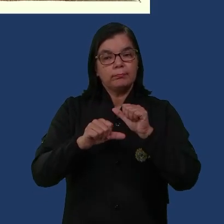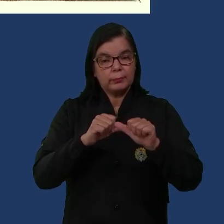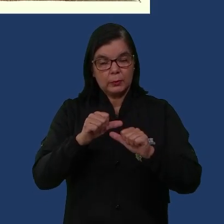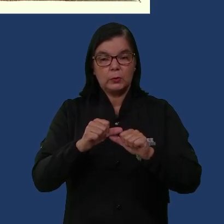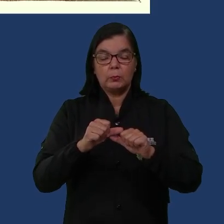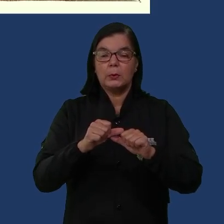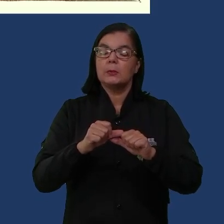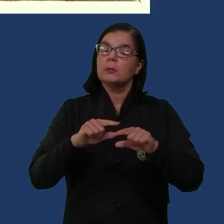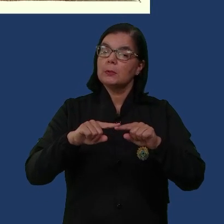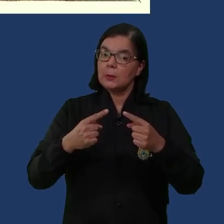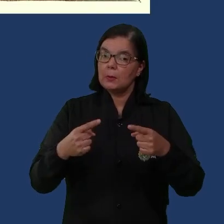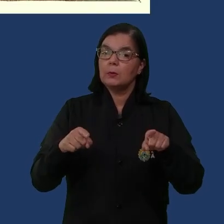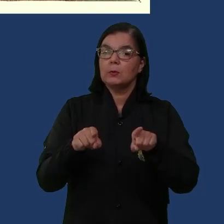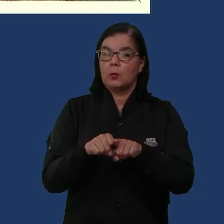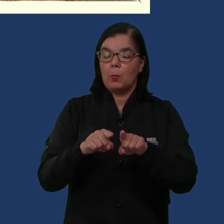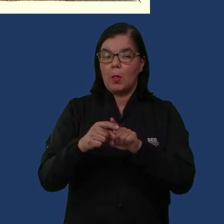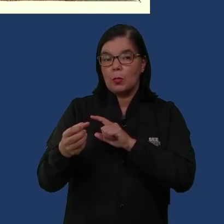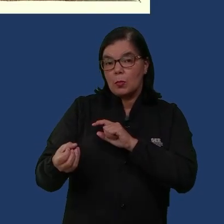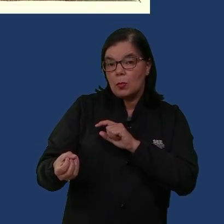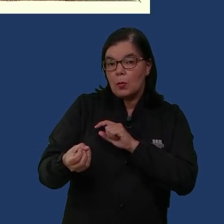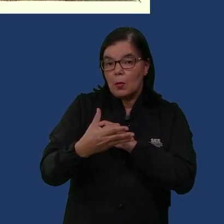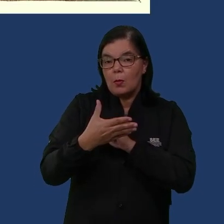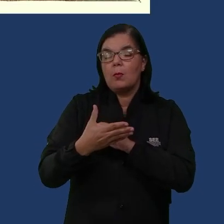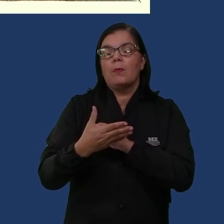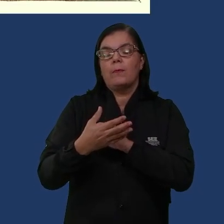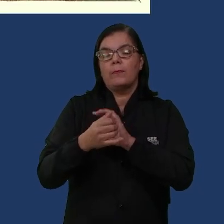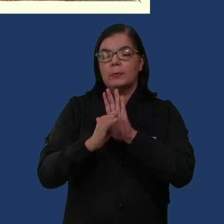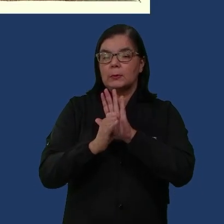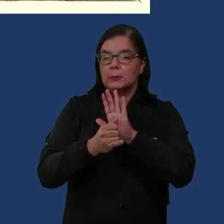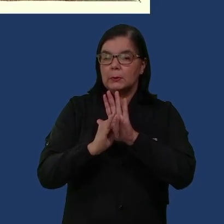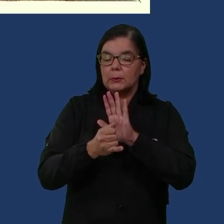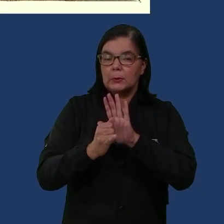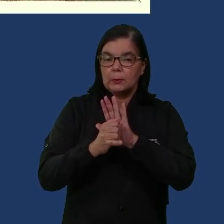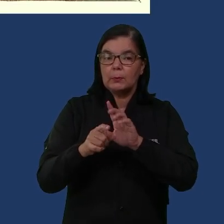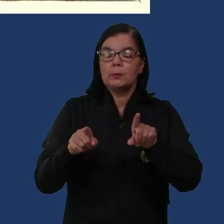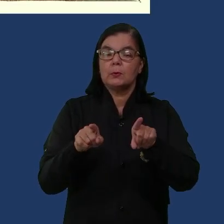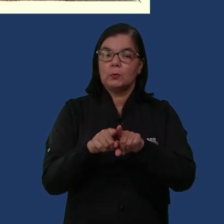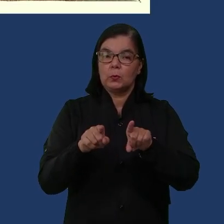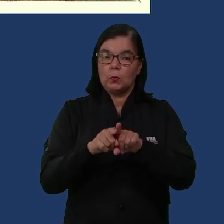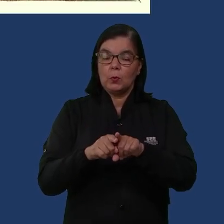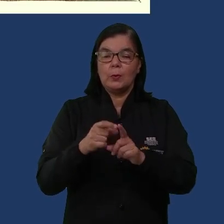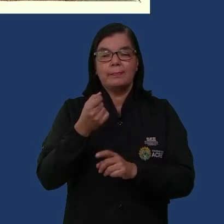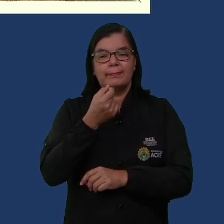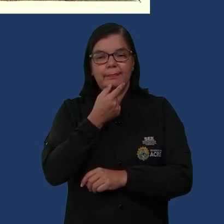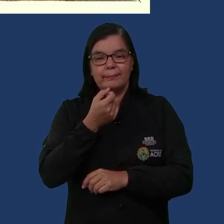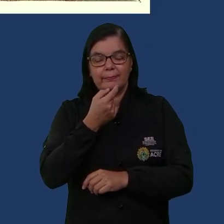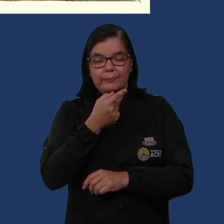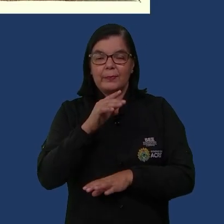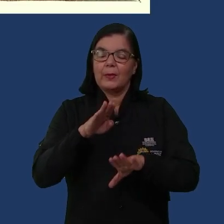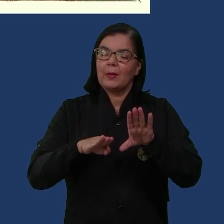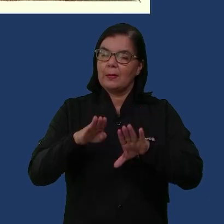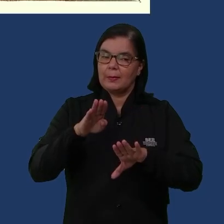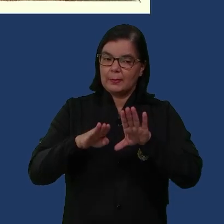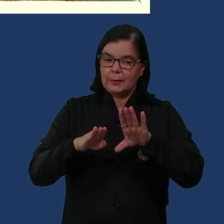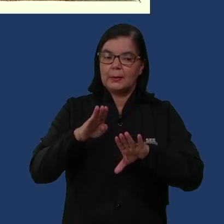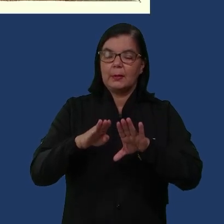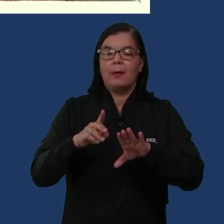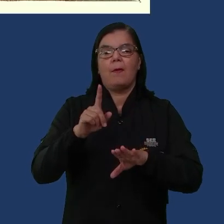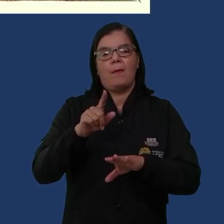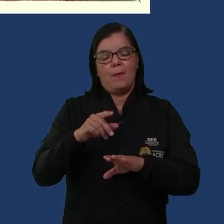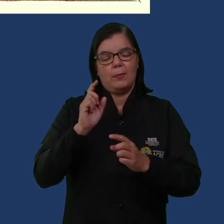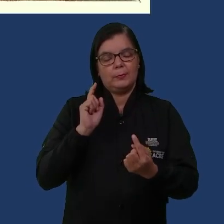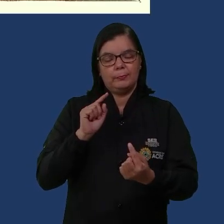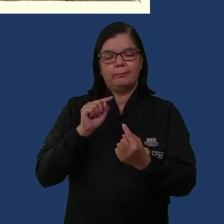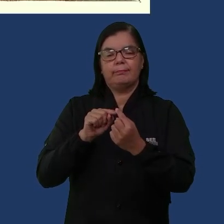obras clássicas, criam novas narrativas e traz também o humor, que a maioria das vezes esse é